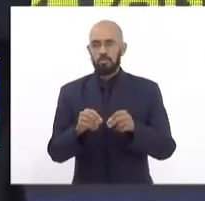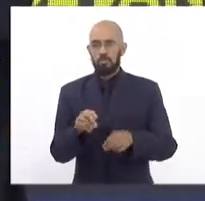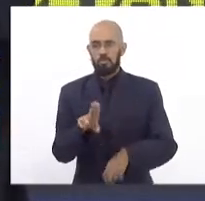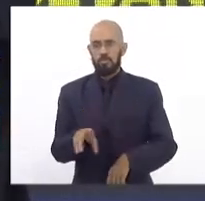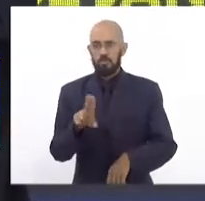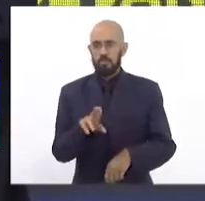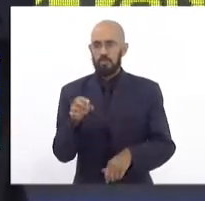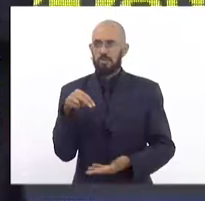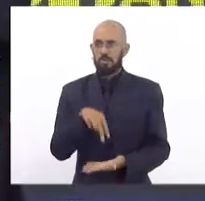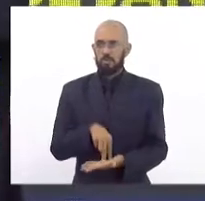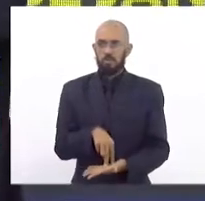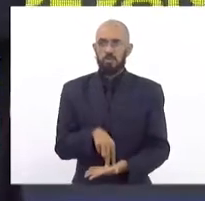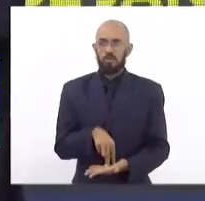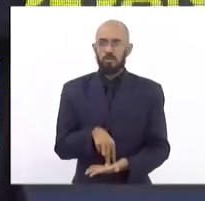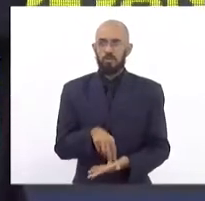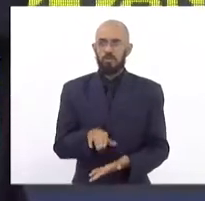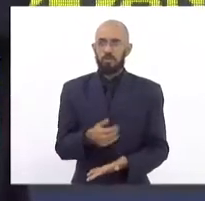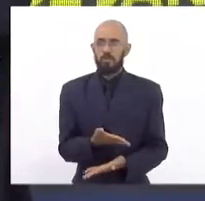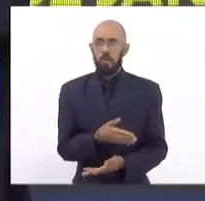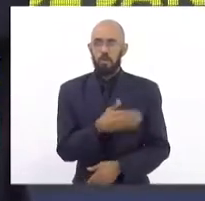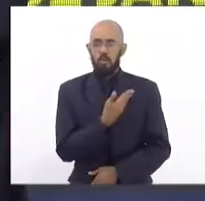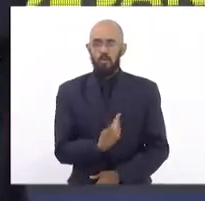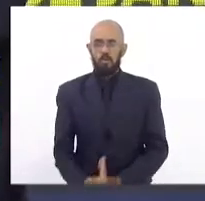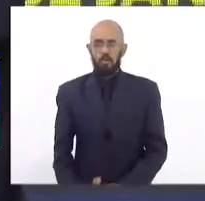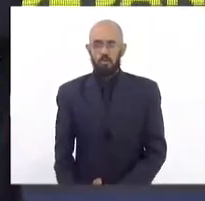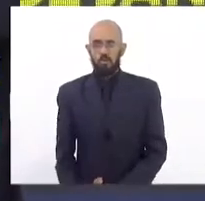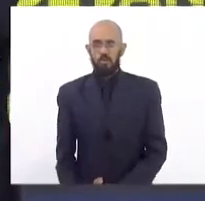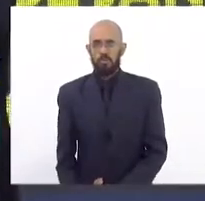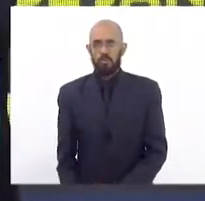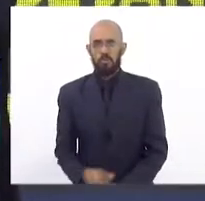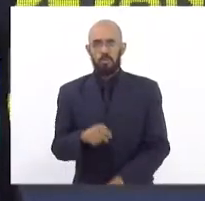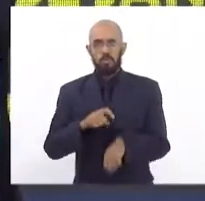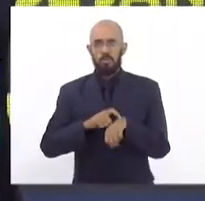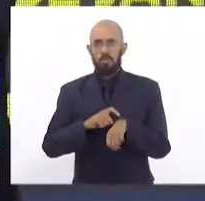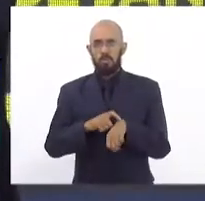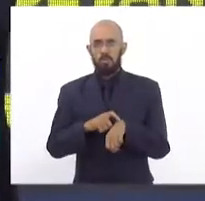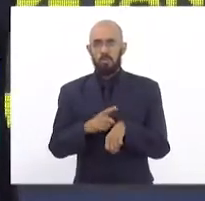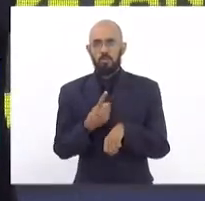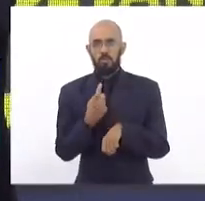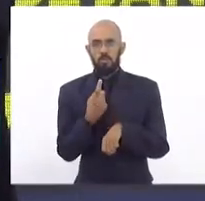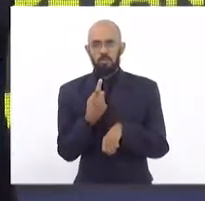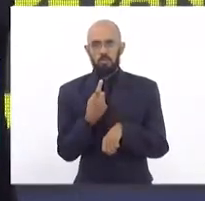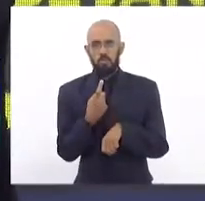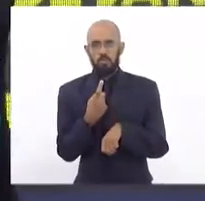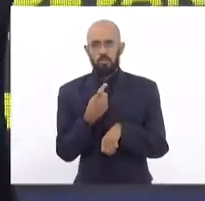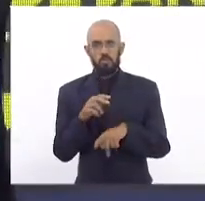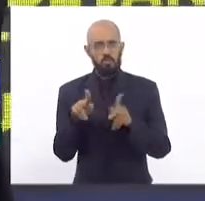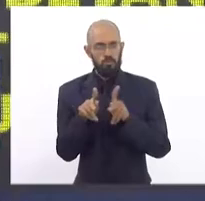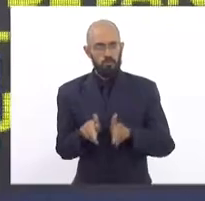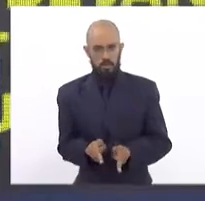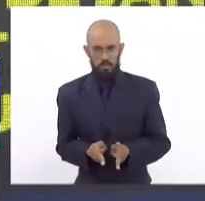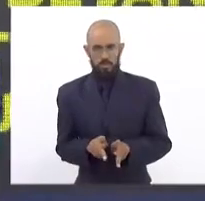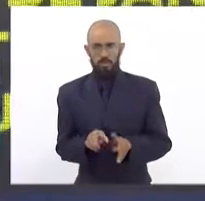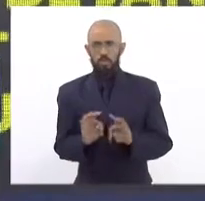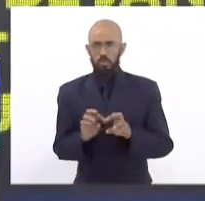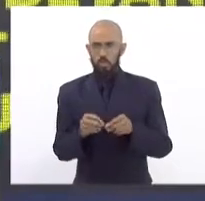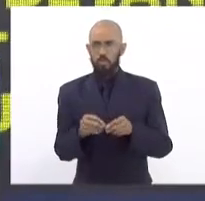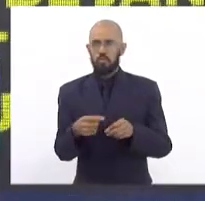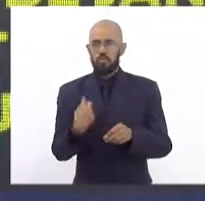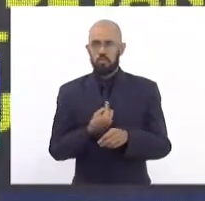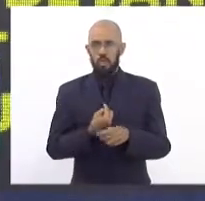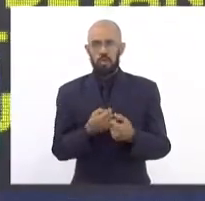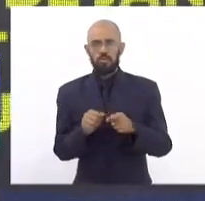Então, governador, é um momento único de harmonia, todos nós fazendo os